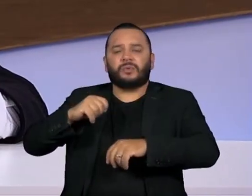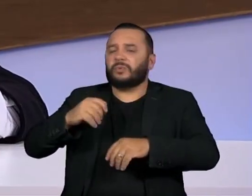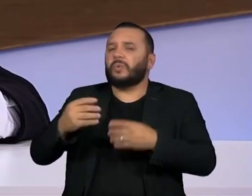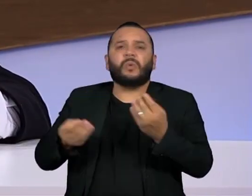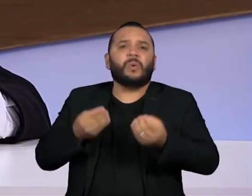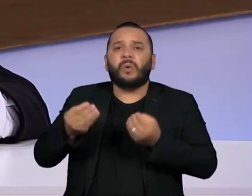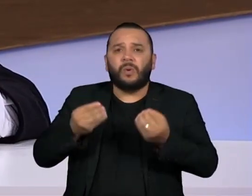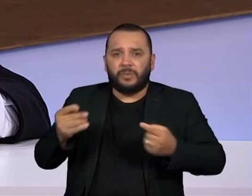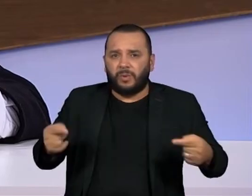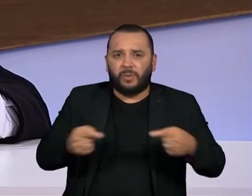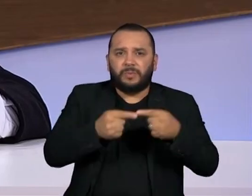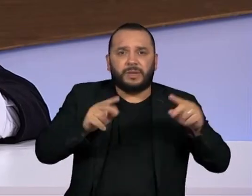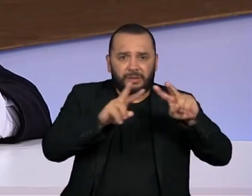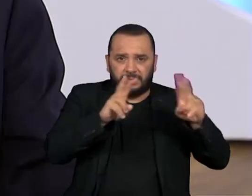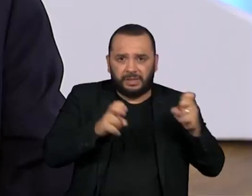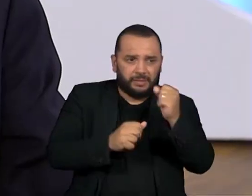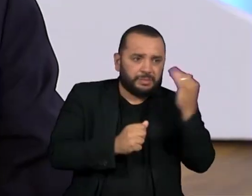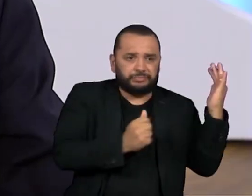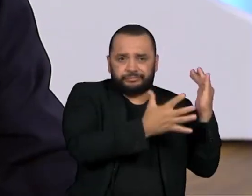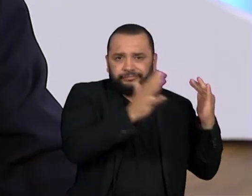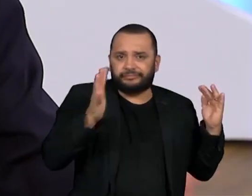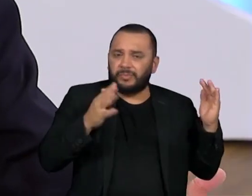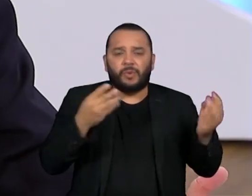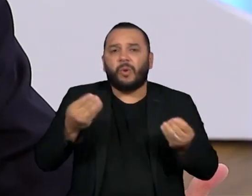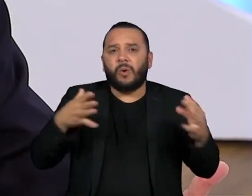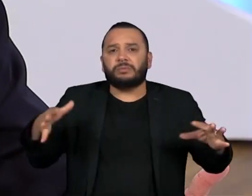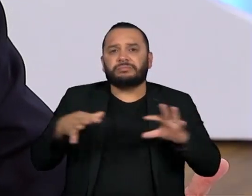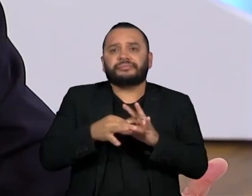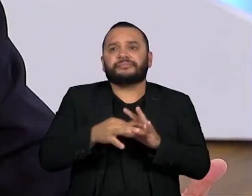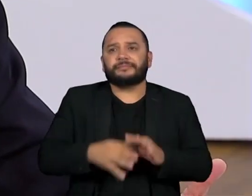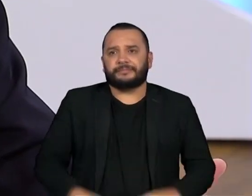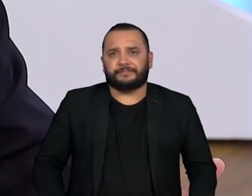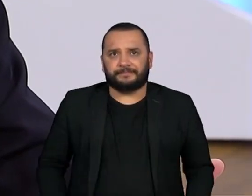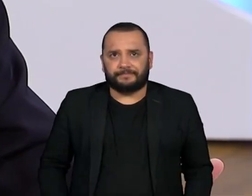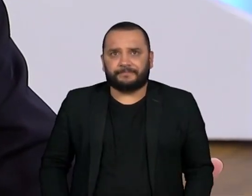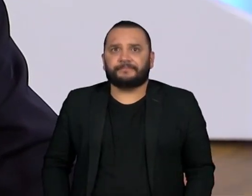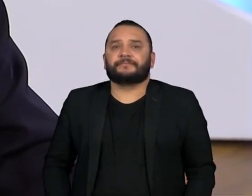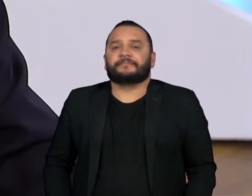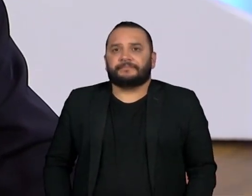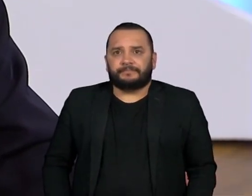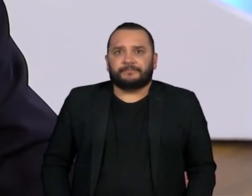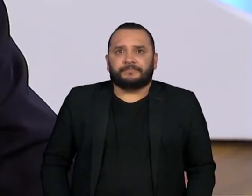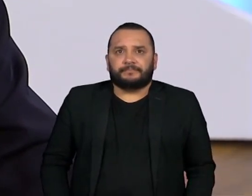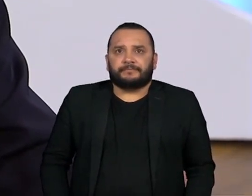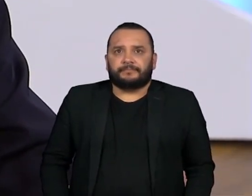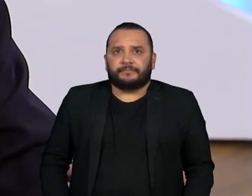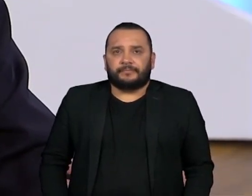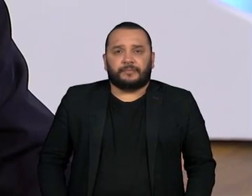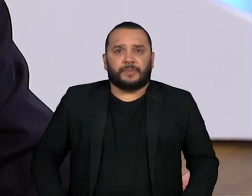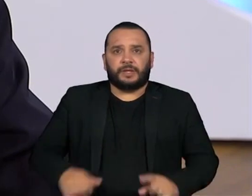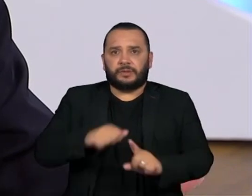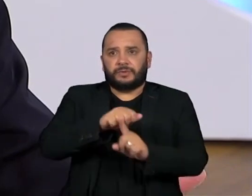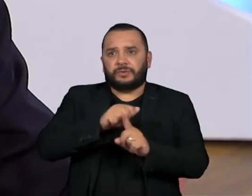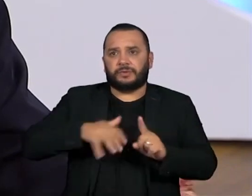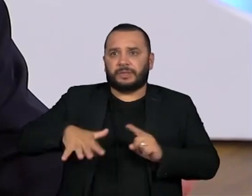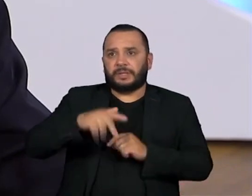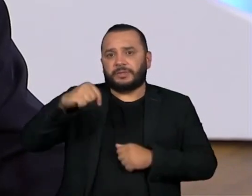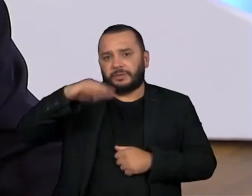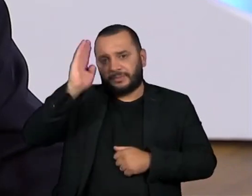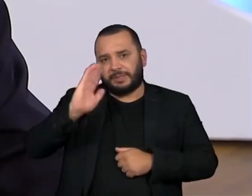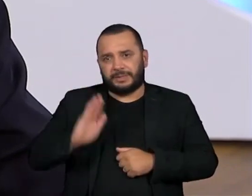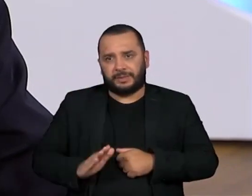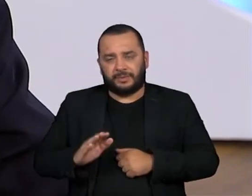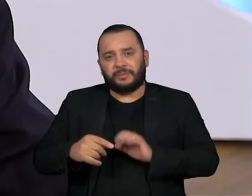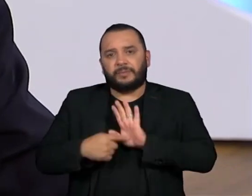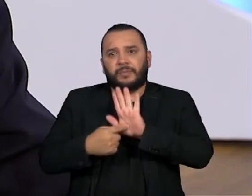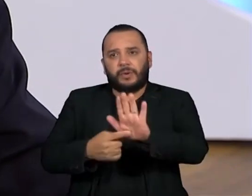tema da questão ambiental. A formação da sociedade brasileira bota isso de um jeito completamente